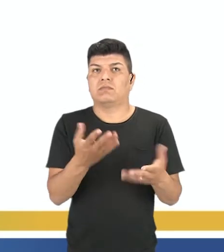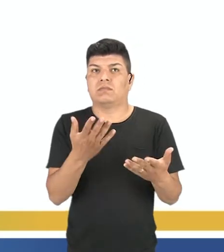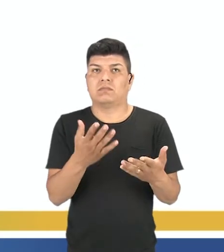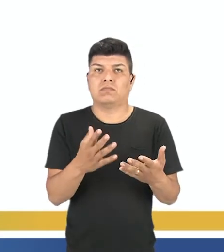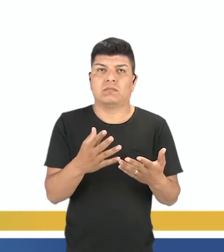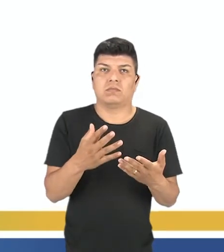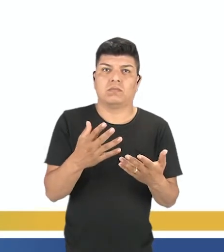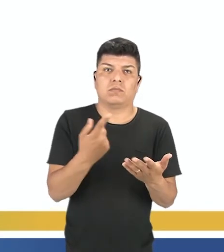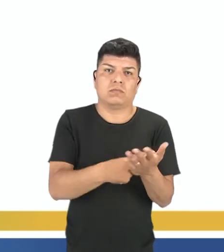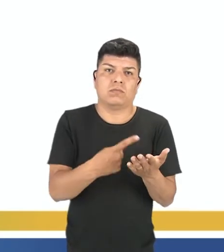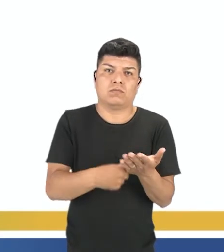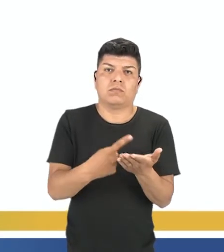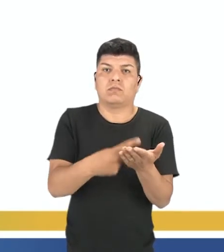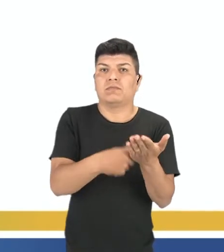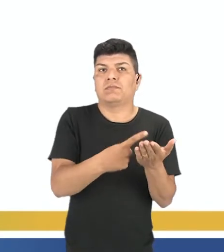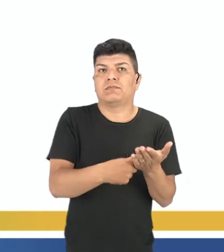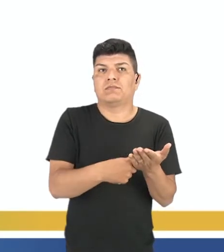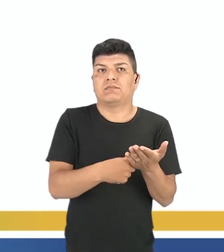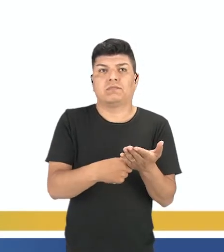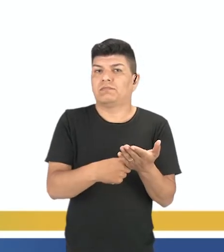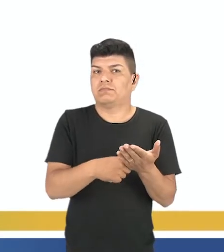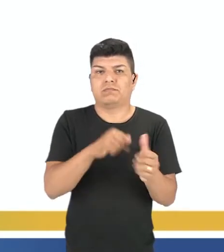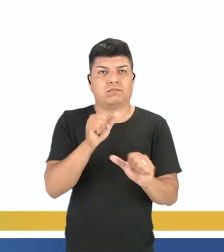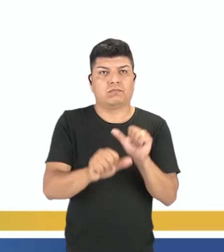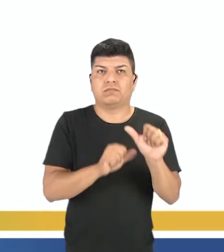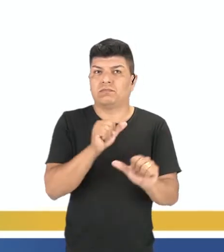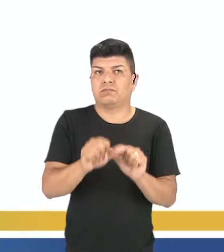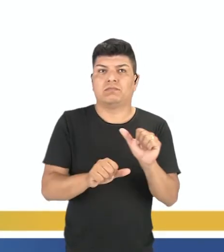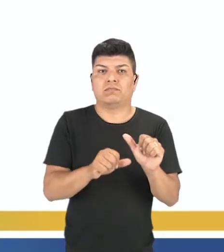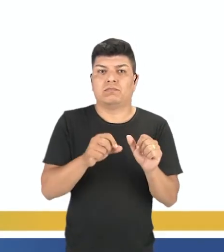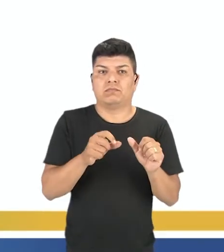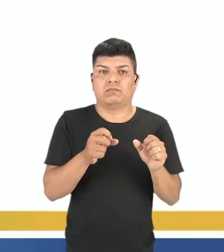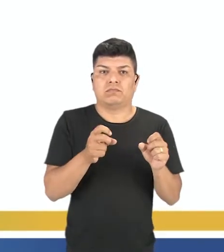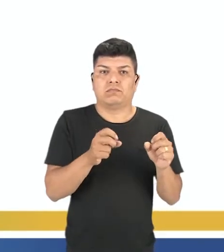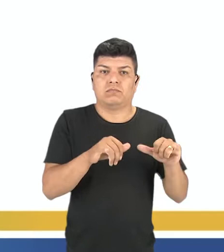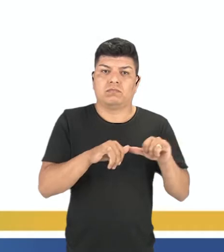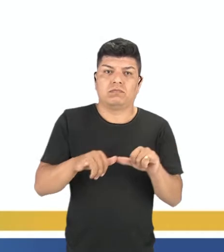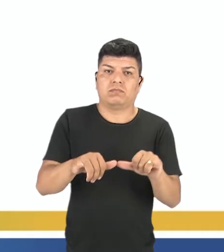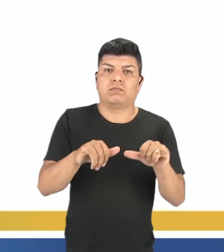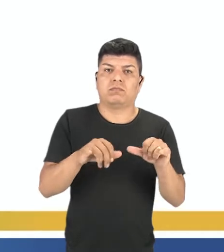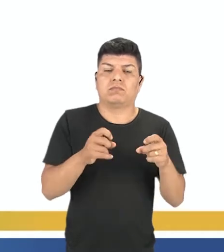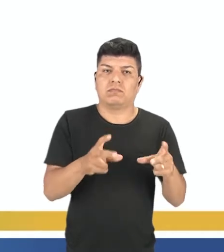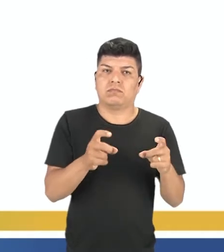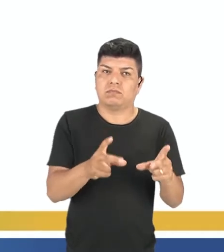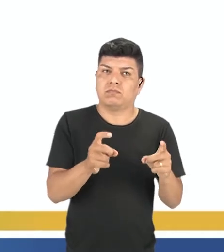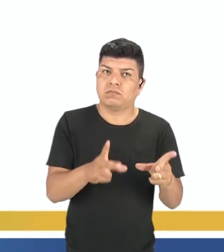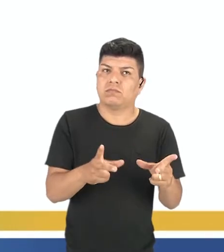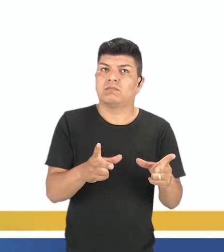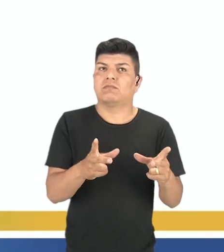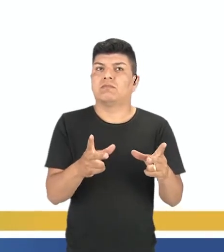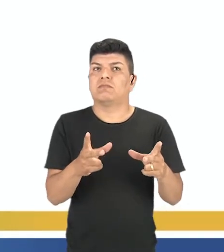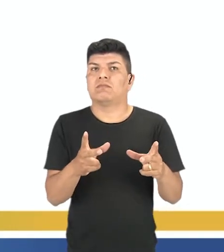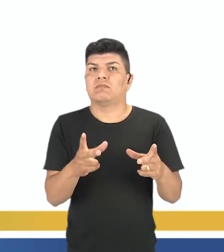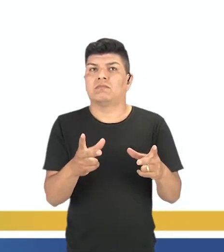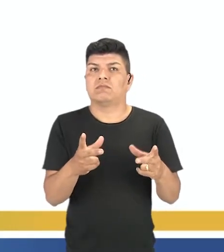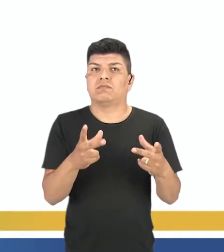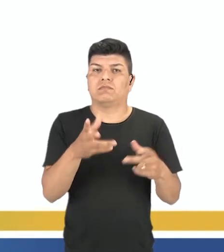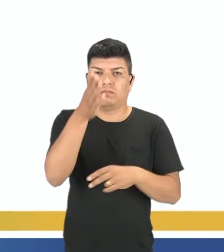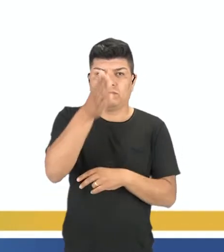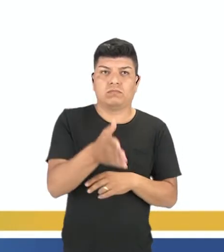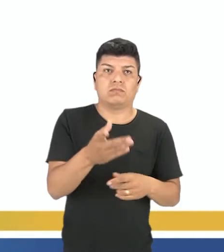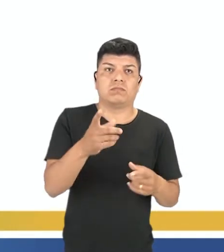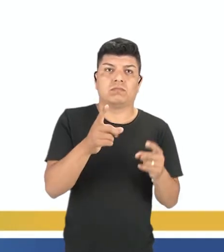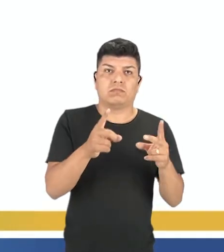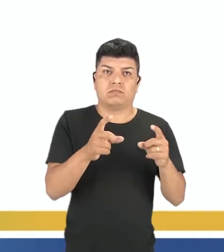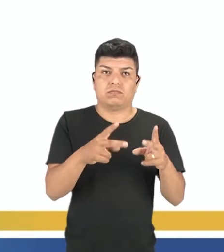pacto colonial previa um estrito comércio com a metrópole, uma relação de comercialização direta